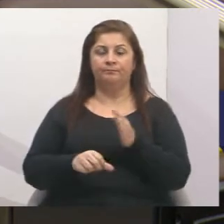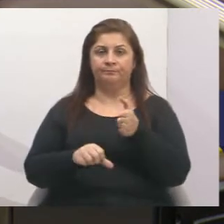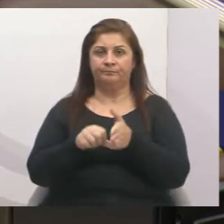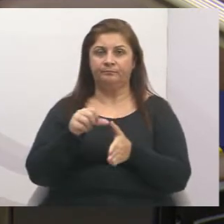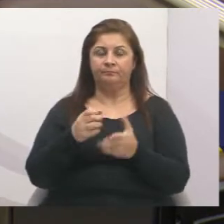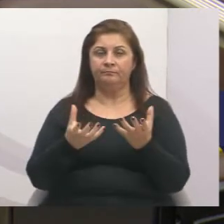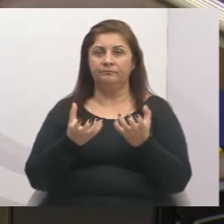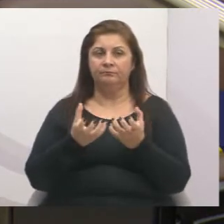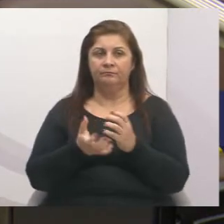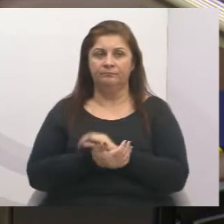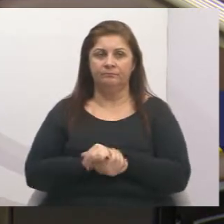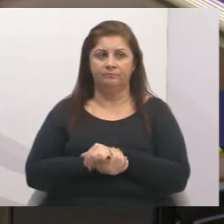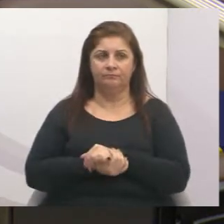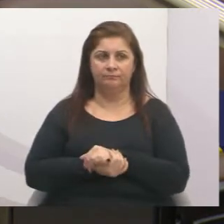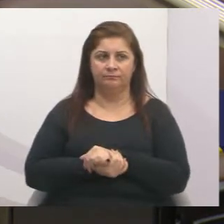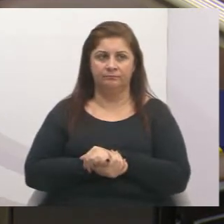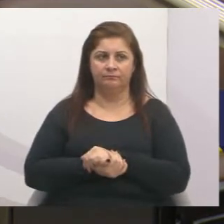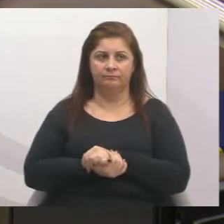Primeiro, eu quero